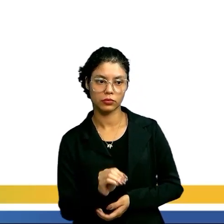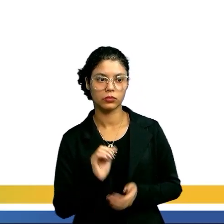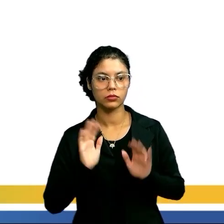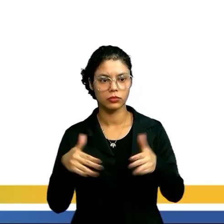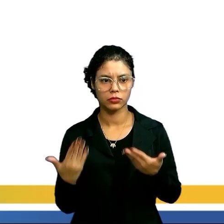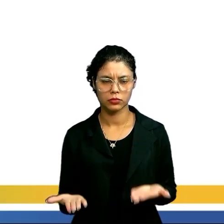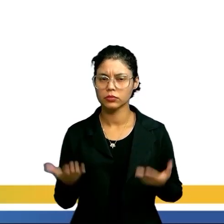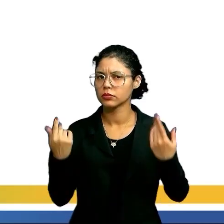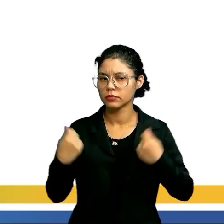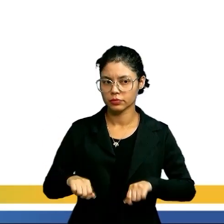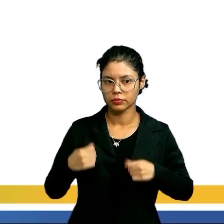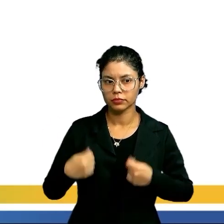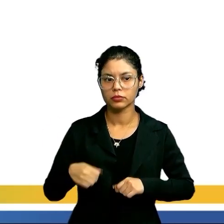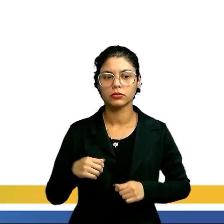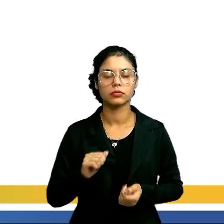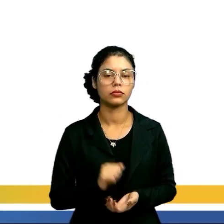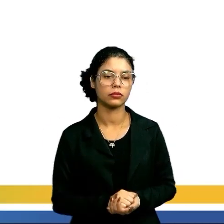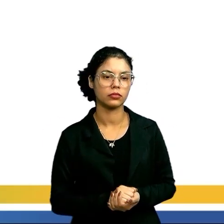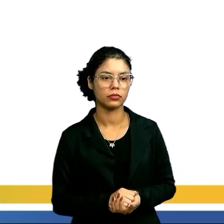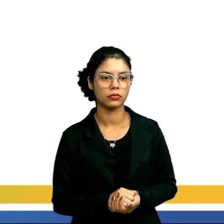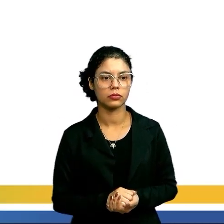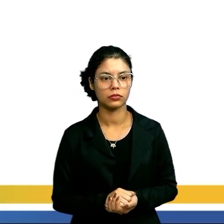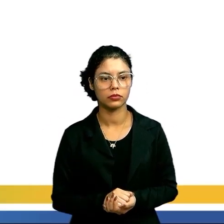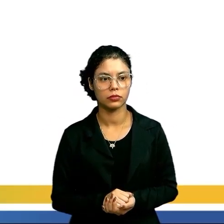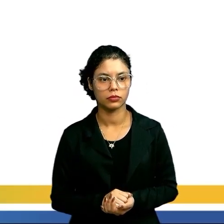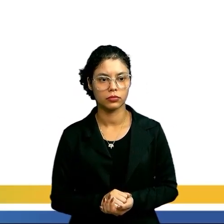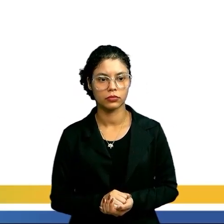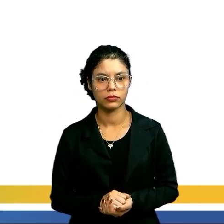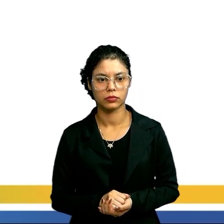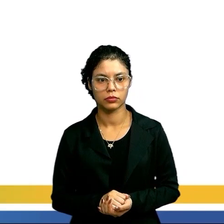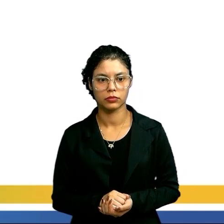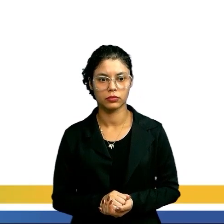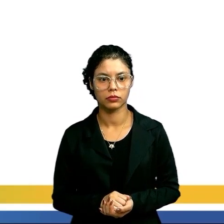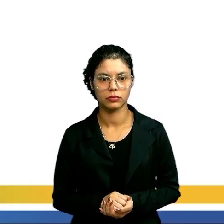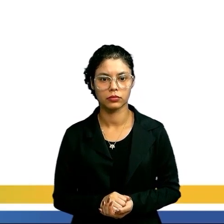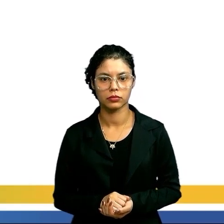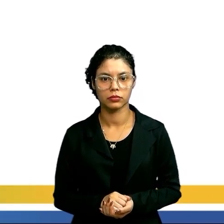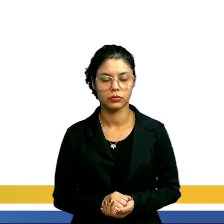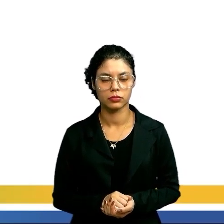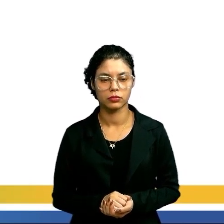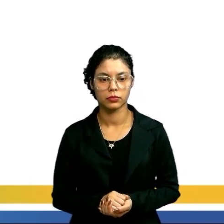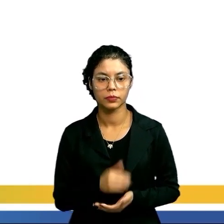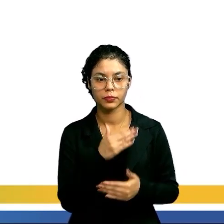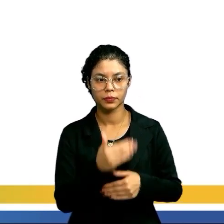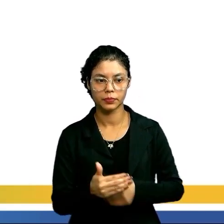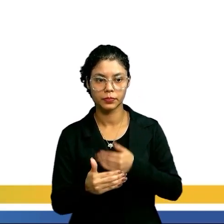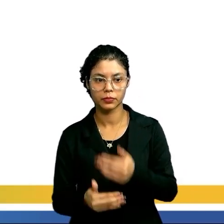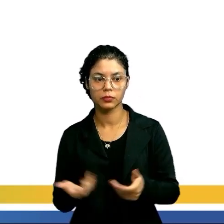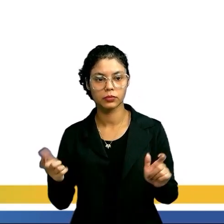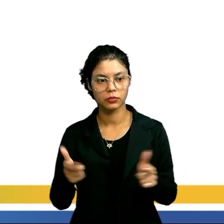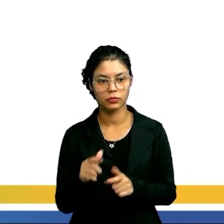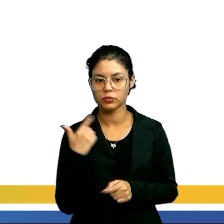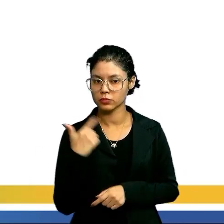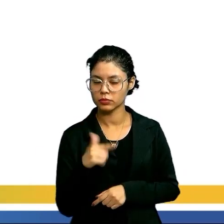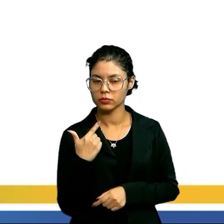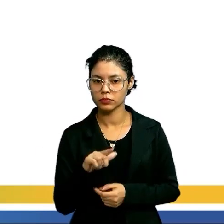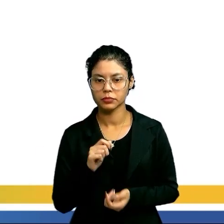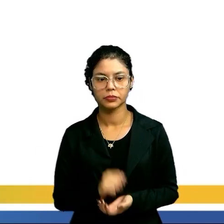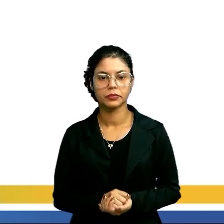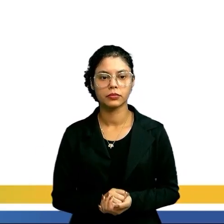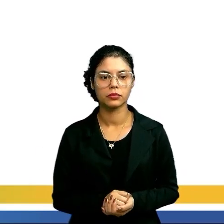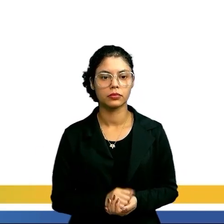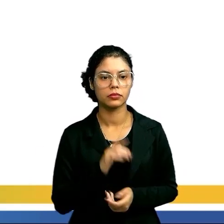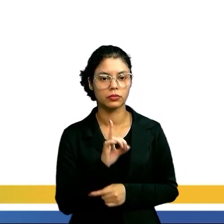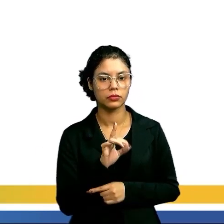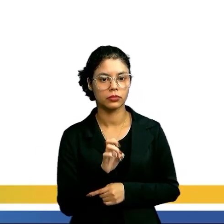um modelo ao qual é preciso estar conforme. Ao passo que uma minoria não tem modelo,